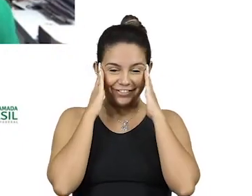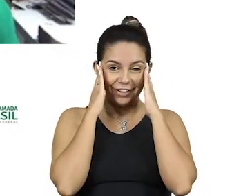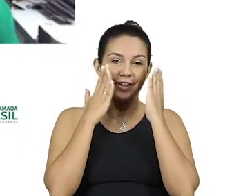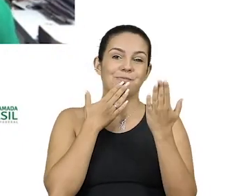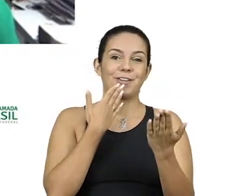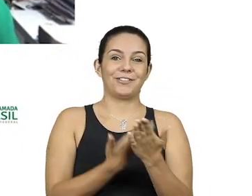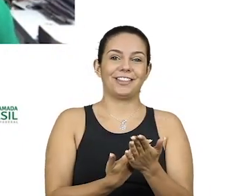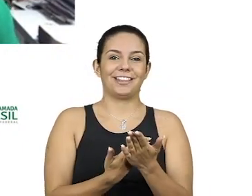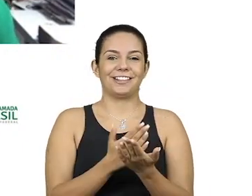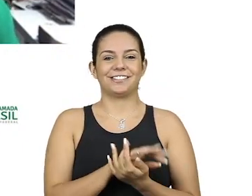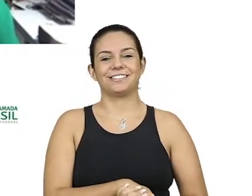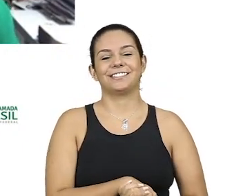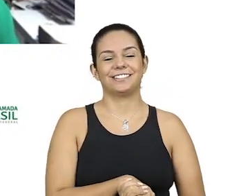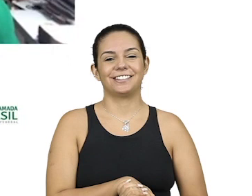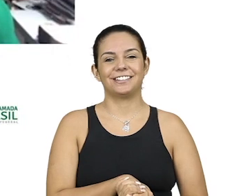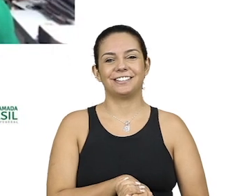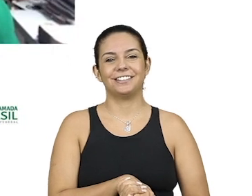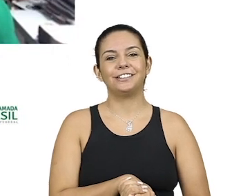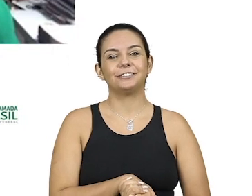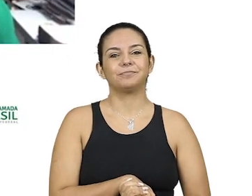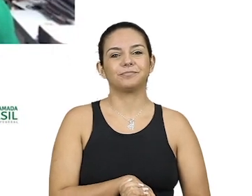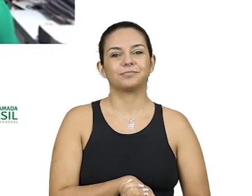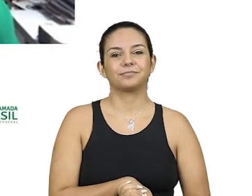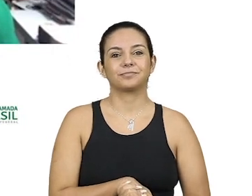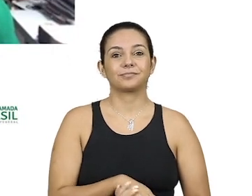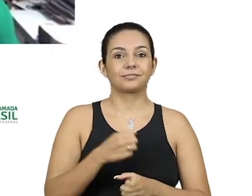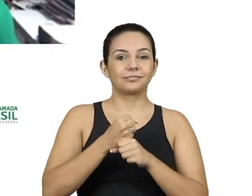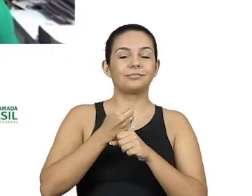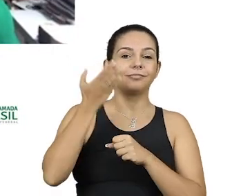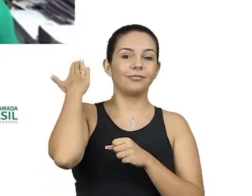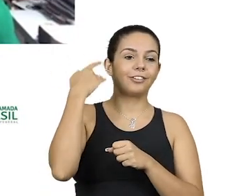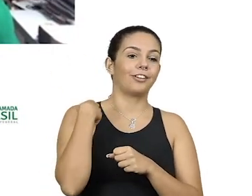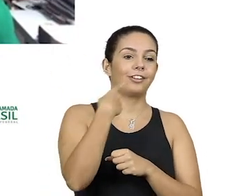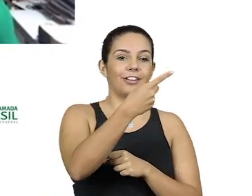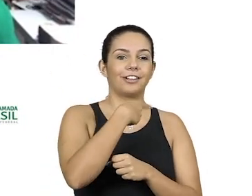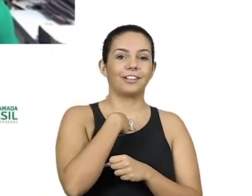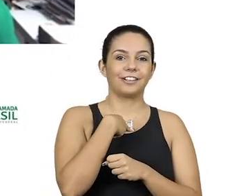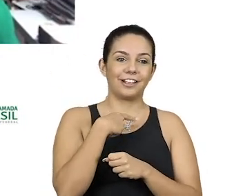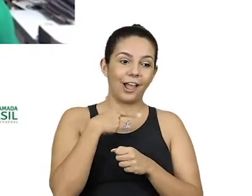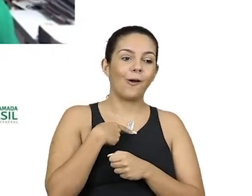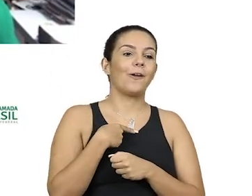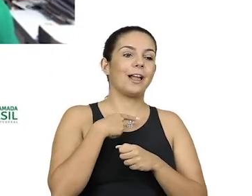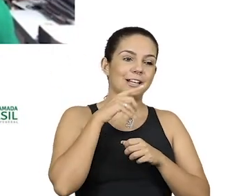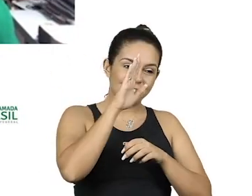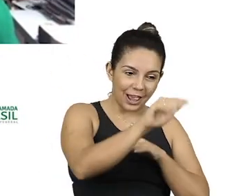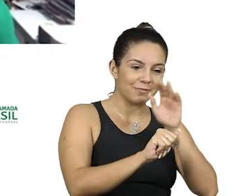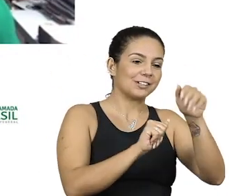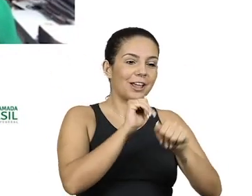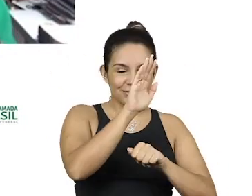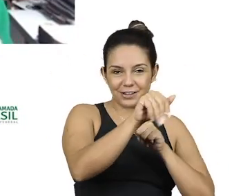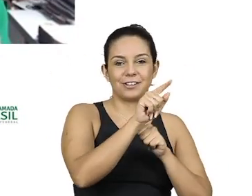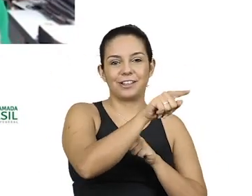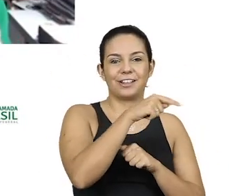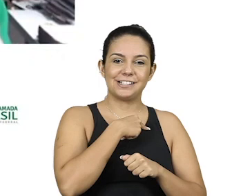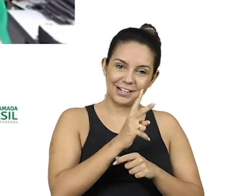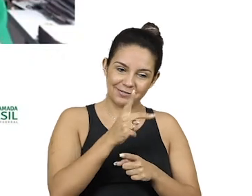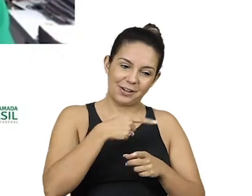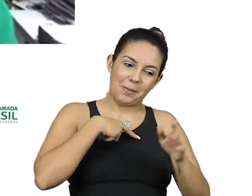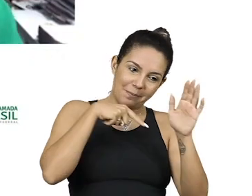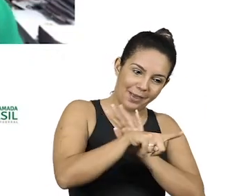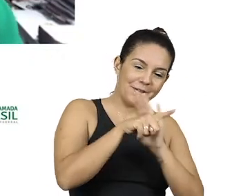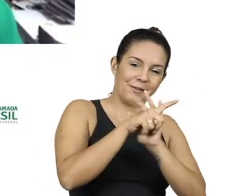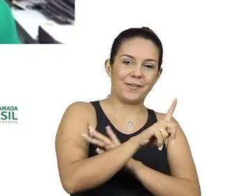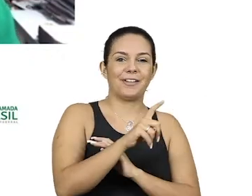Para você ver há quantos anos que eu te importuno. Já há quantos anos que eu te faço